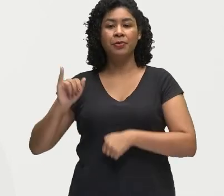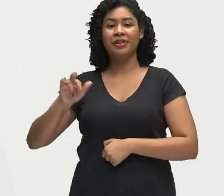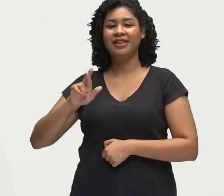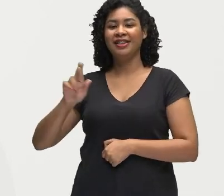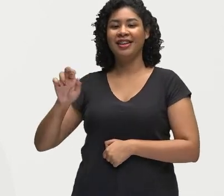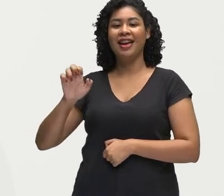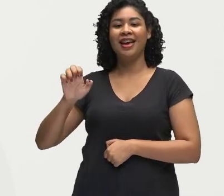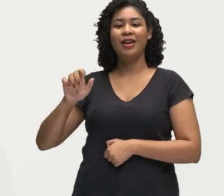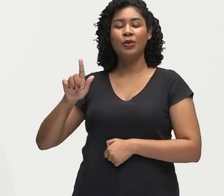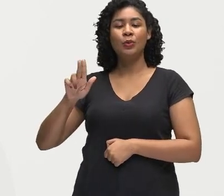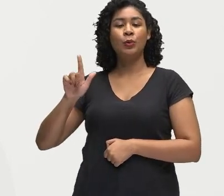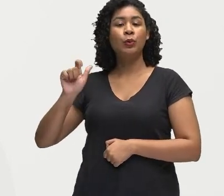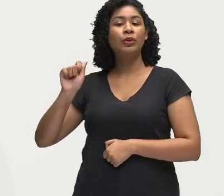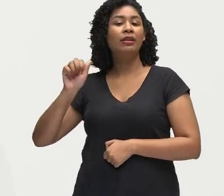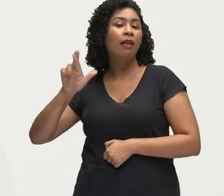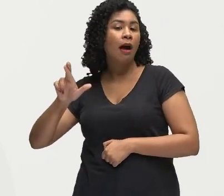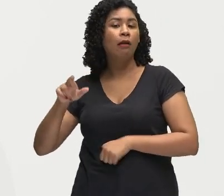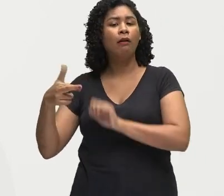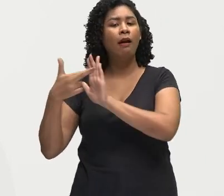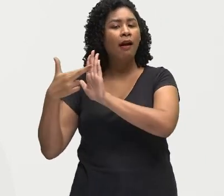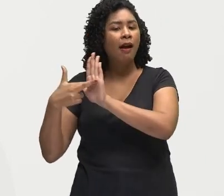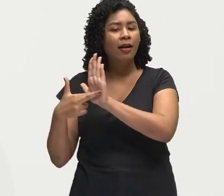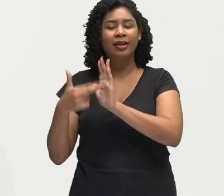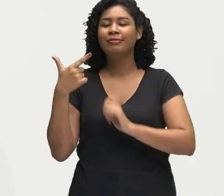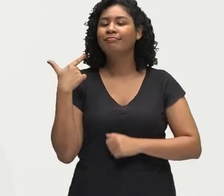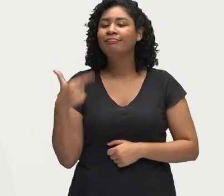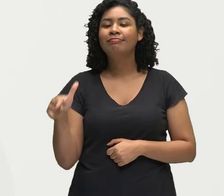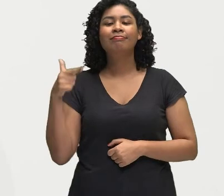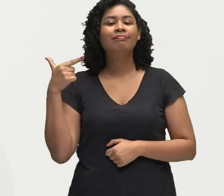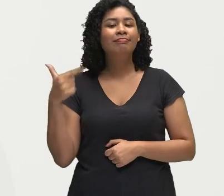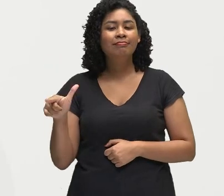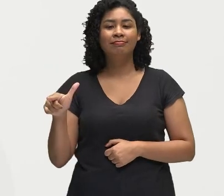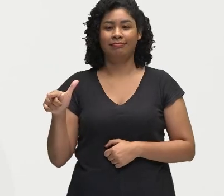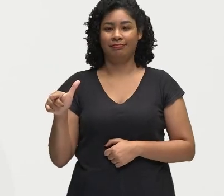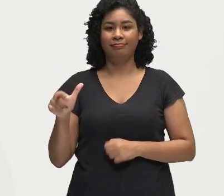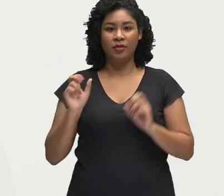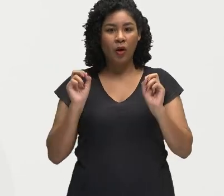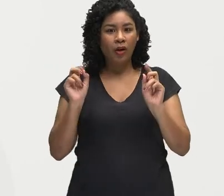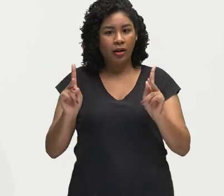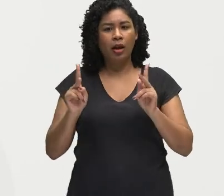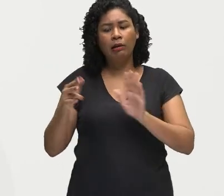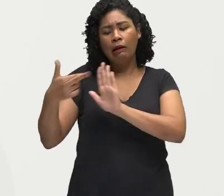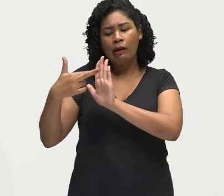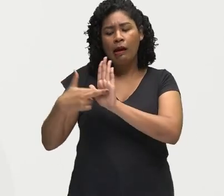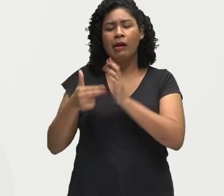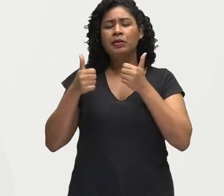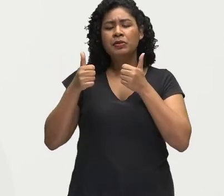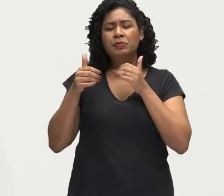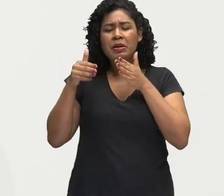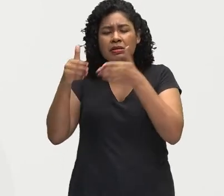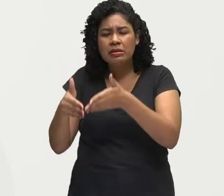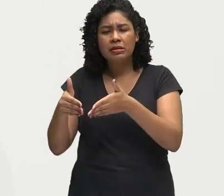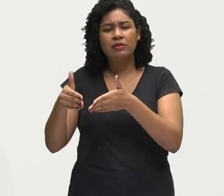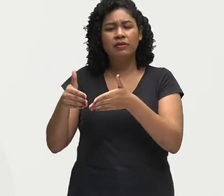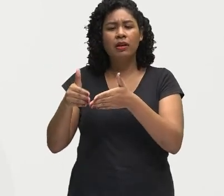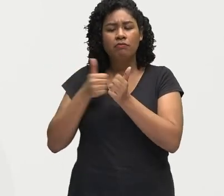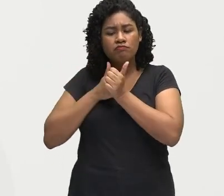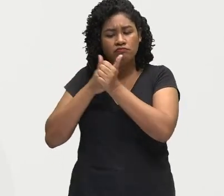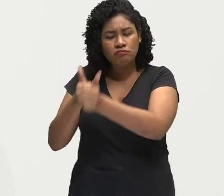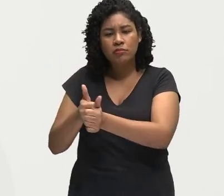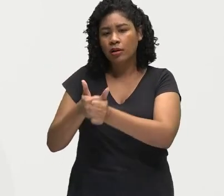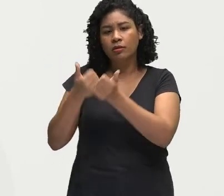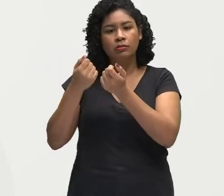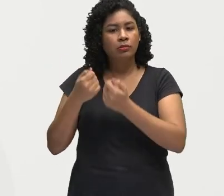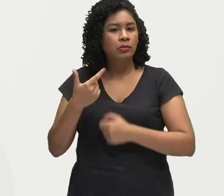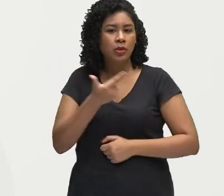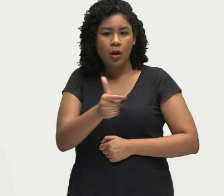não possuem regra, não é? Eles não têm uma regra específica para que você possa utilizar para